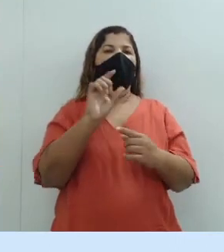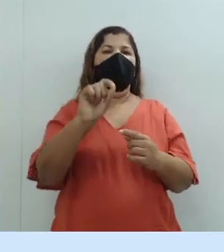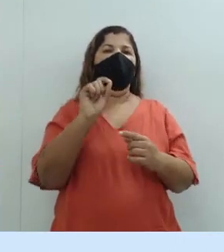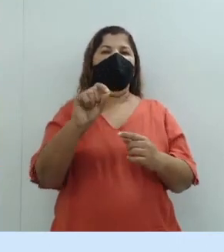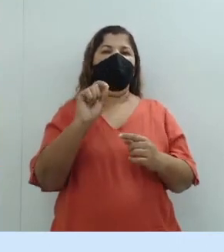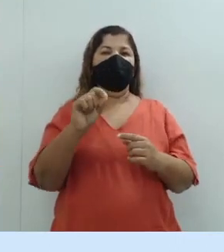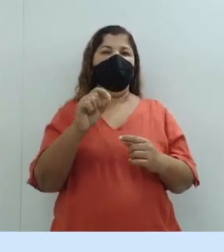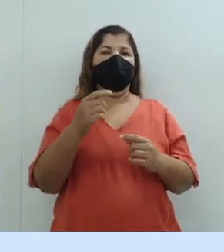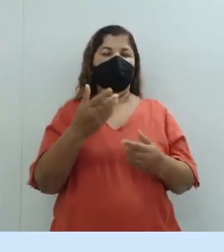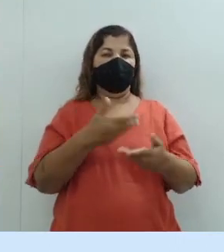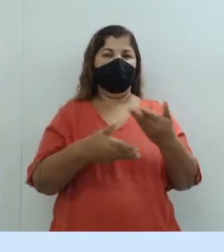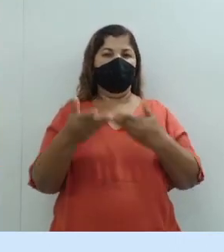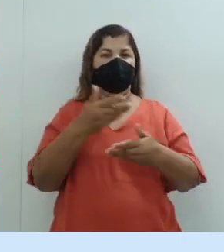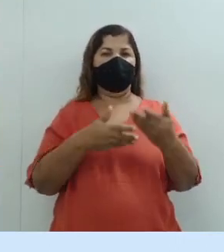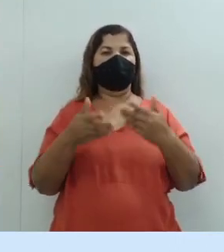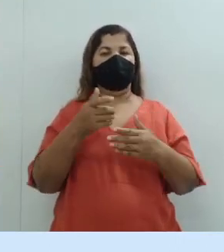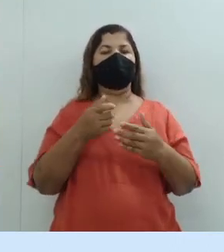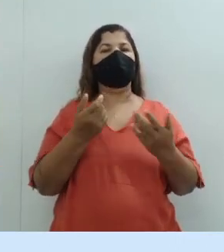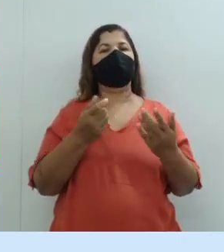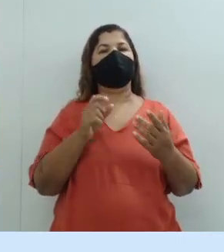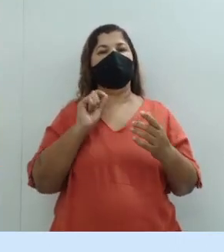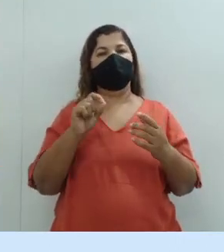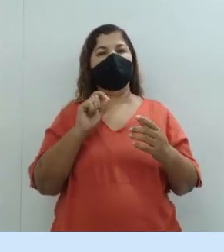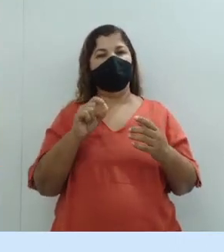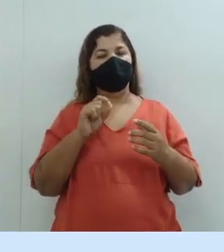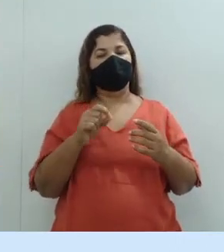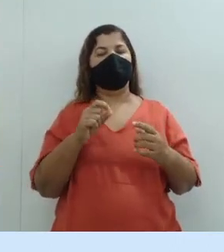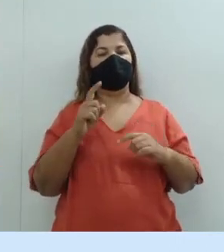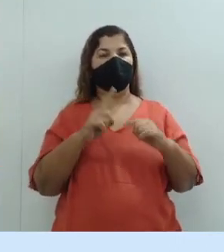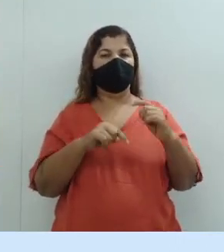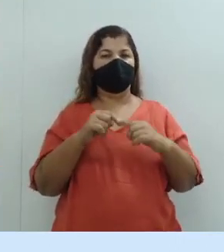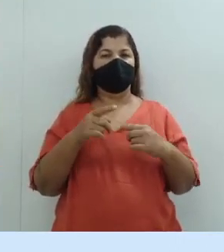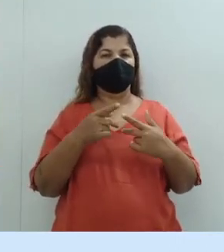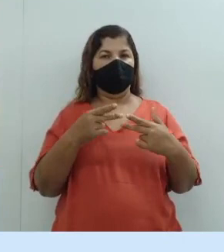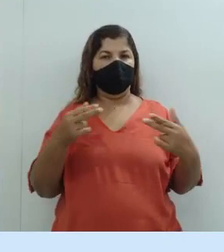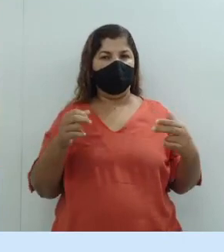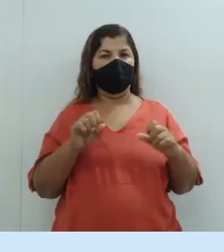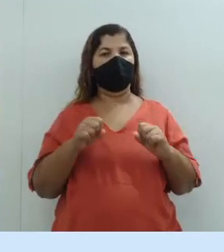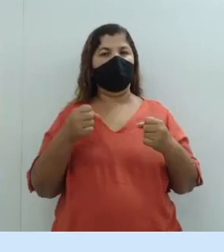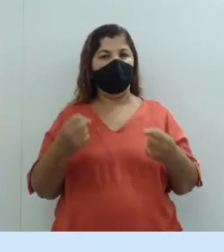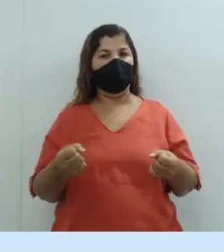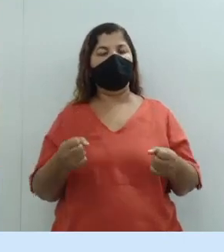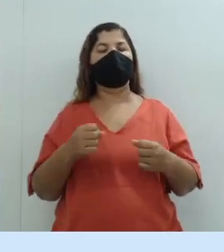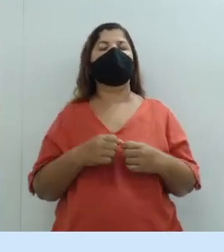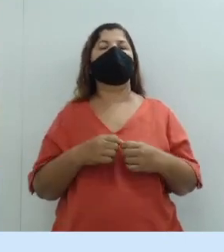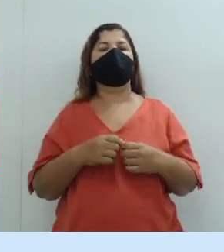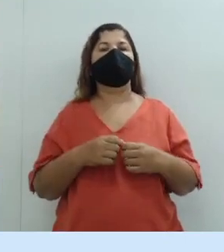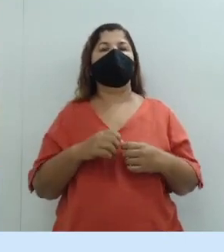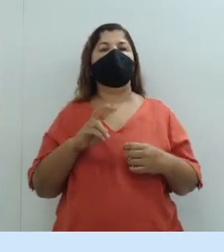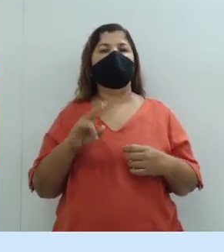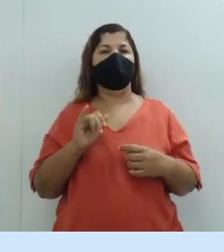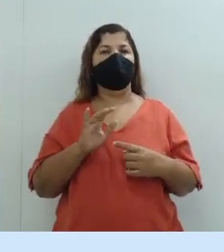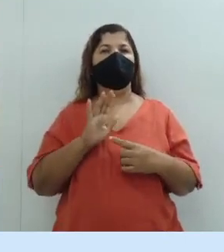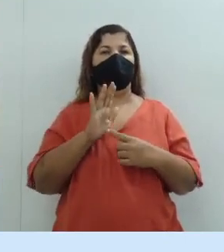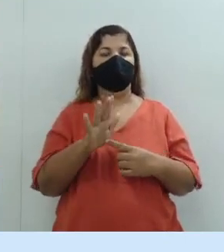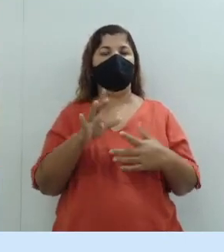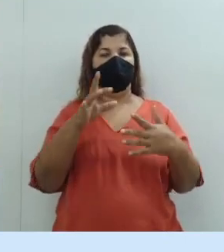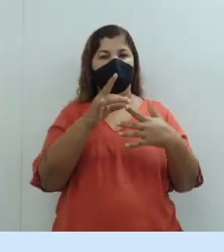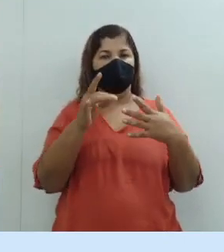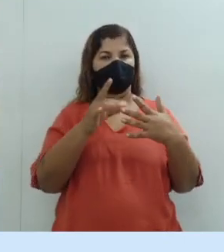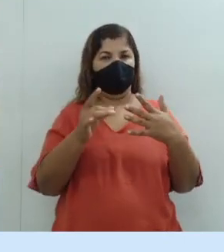a resistência de um determinado material, com a resistividade, o seu comprimento. Então a gente vai ver isso em detalhes, tá